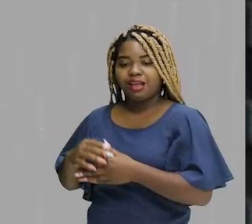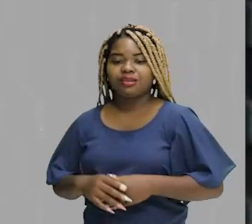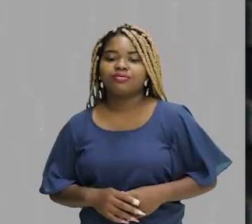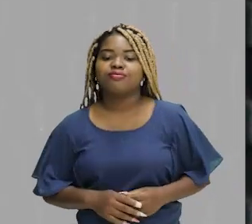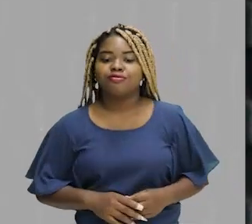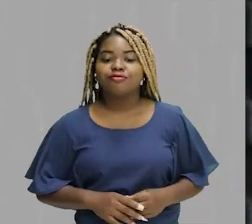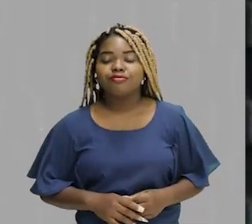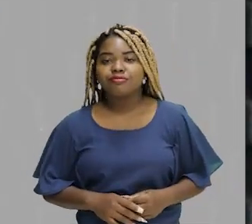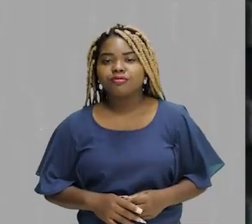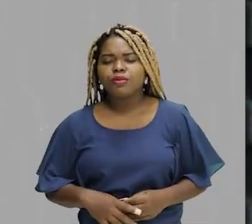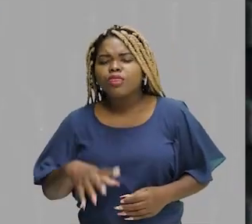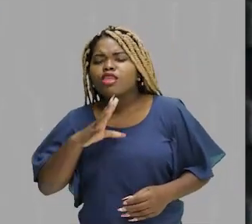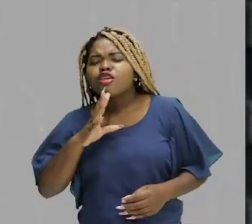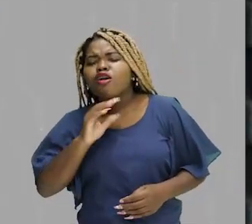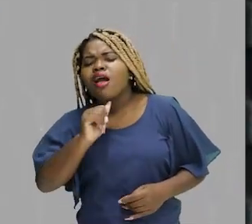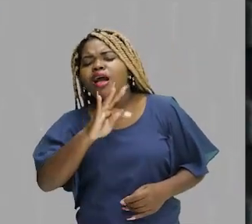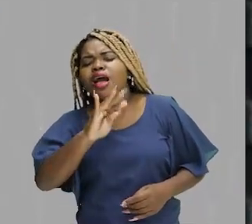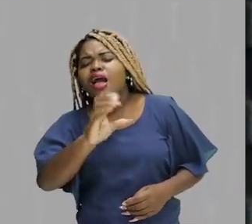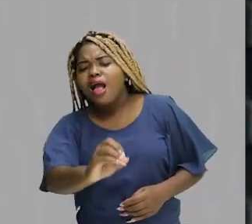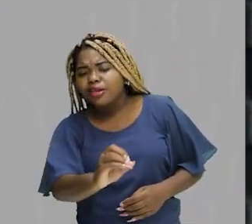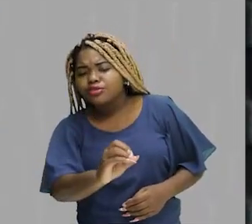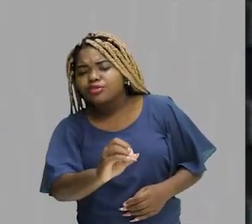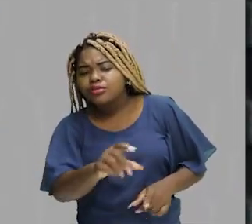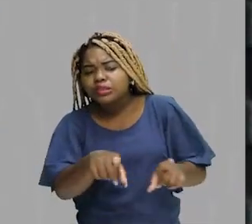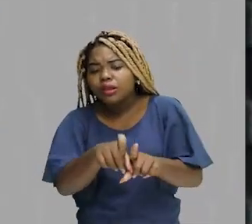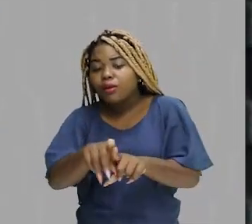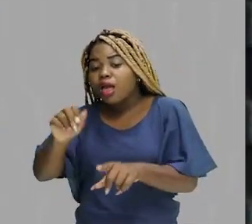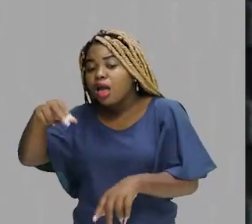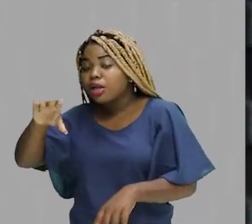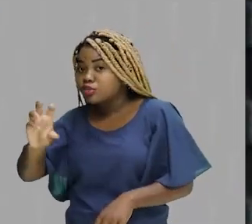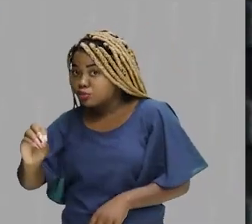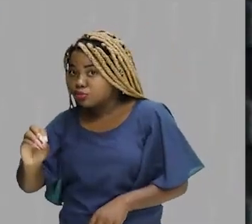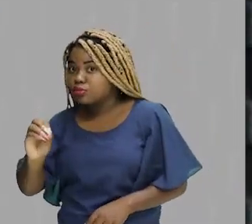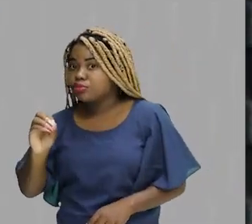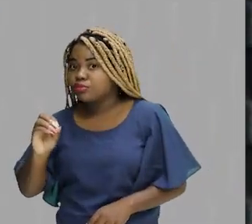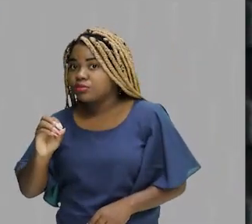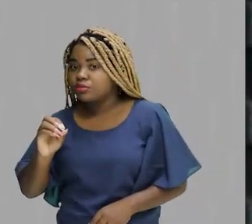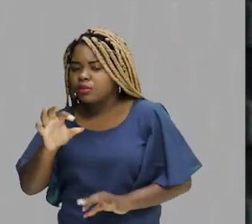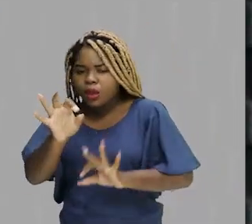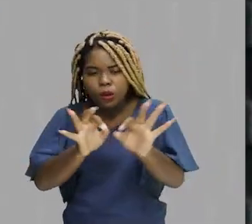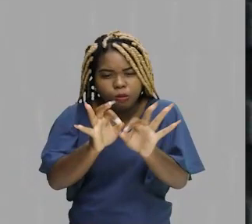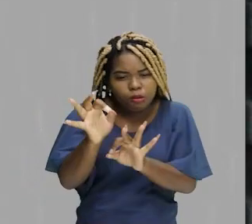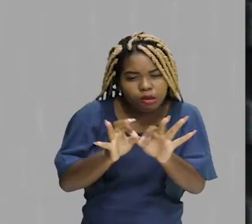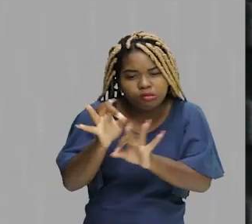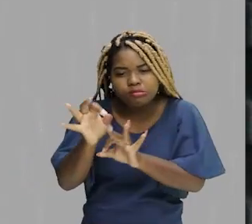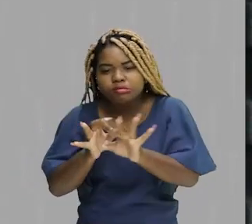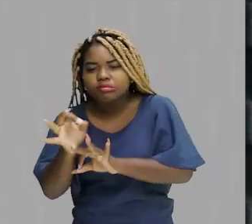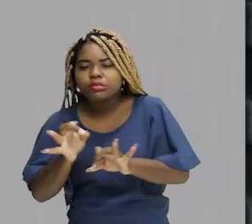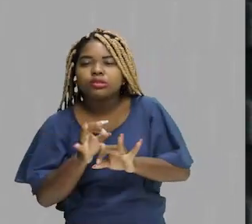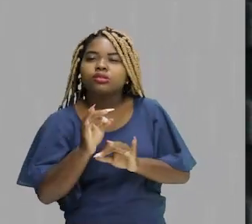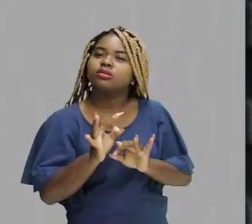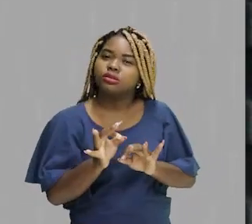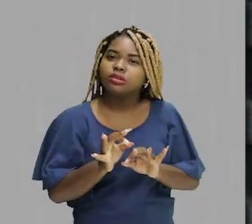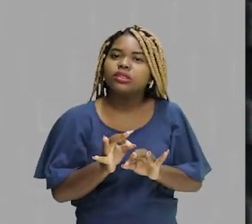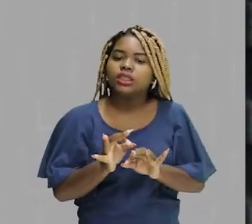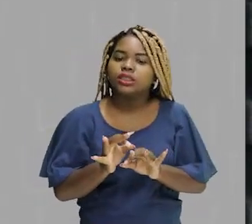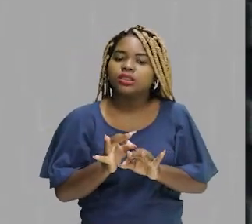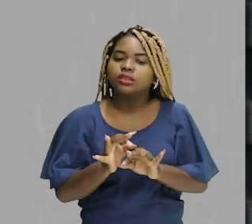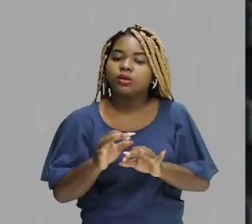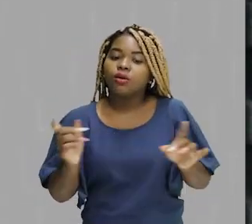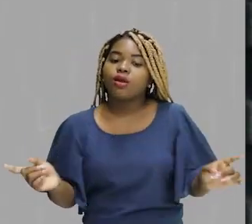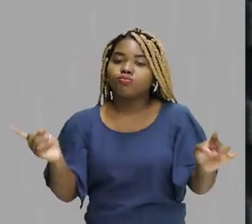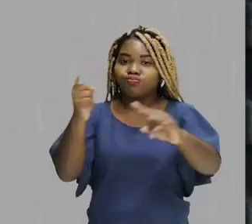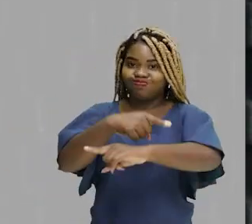Bom, conhecendo o cátion e conhecendo o ânion, a montagem da fórmula vai ser a inversão,